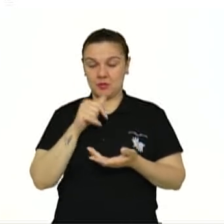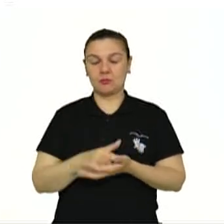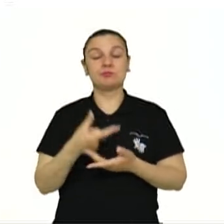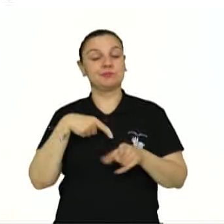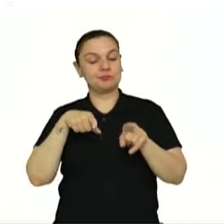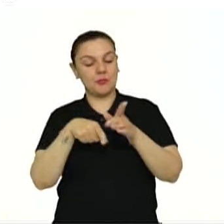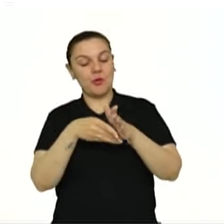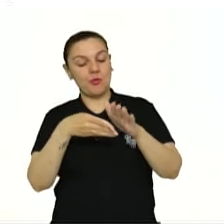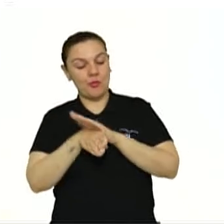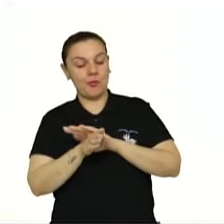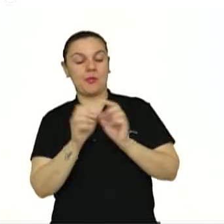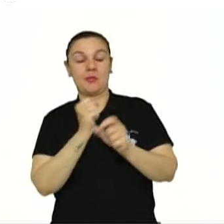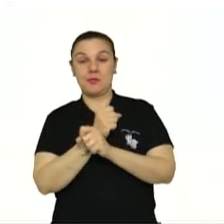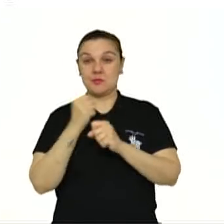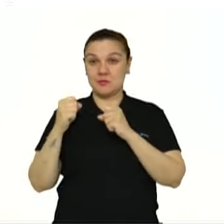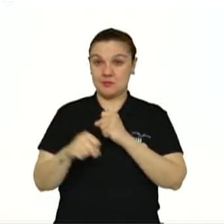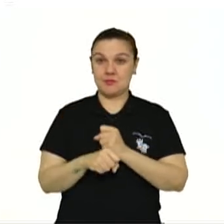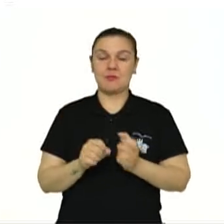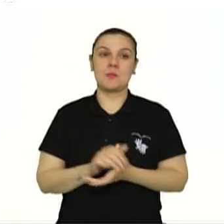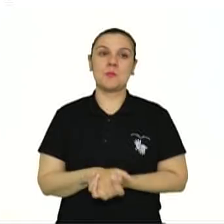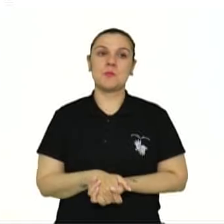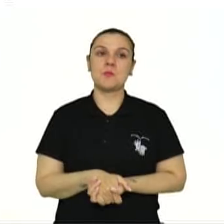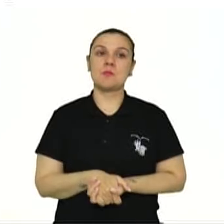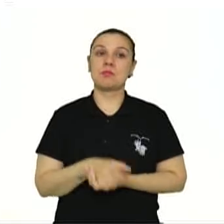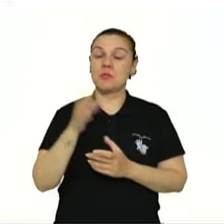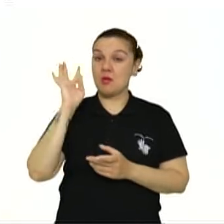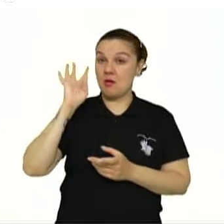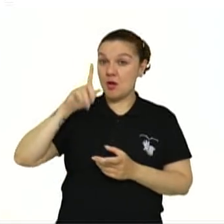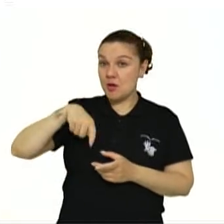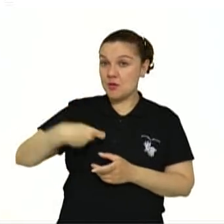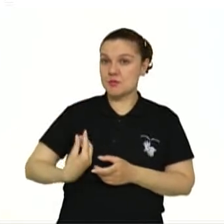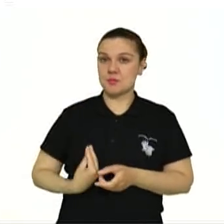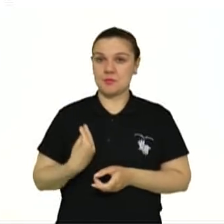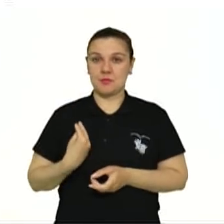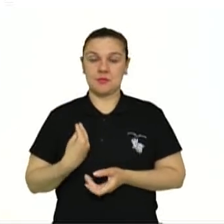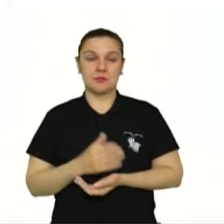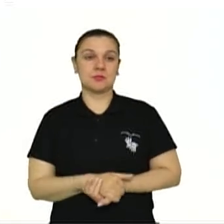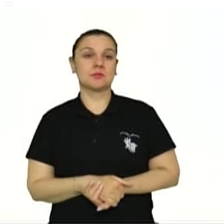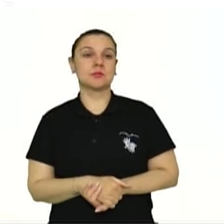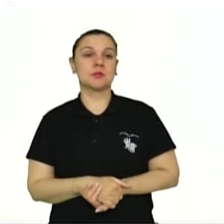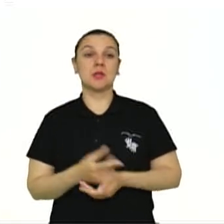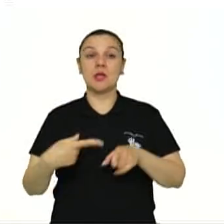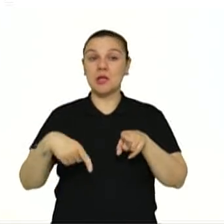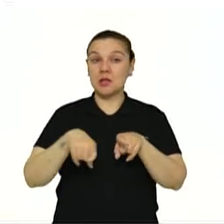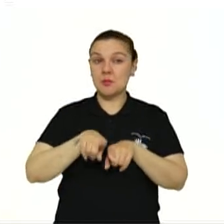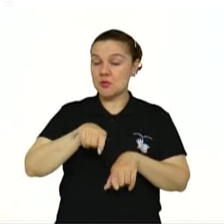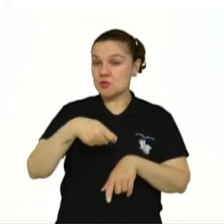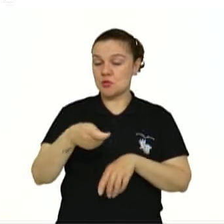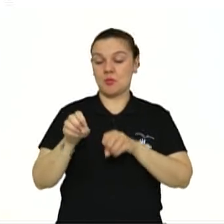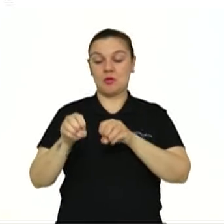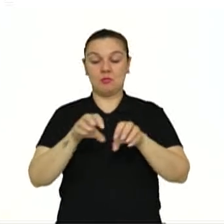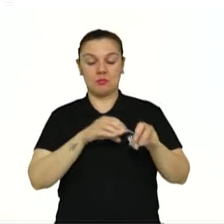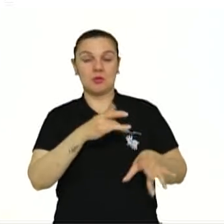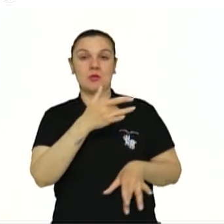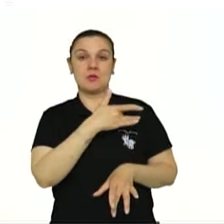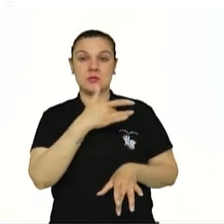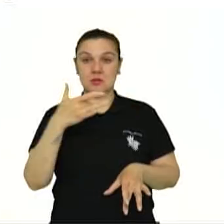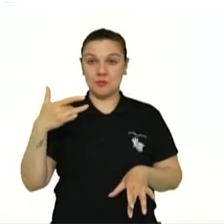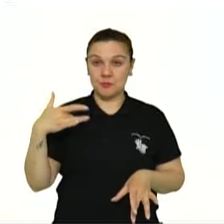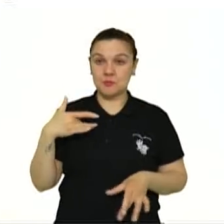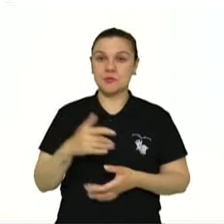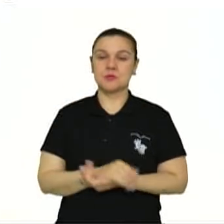comportamentos sociais, certo? As reflexões sobre a nossa vida e também questões sobre